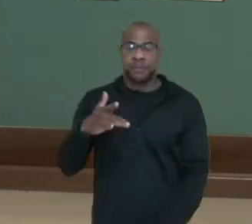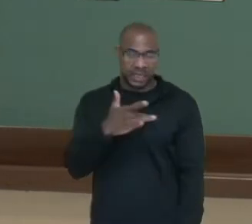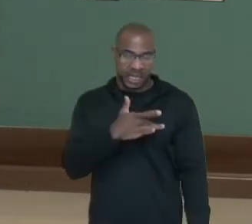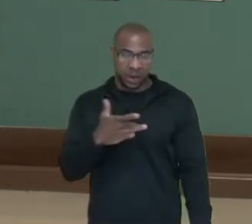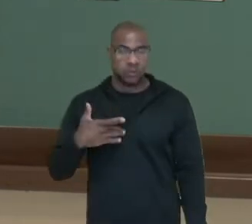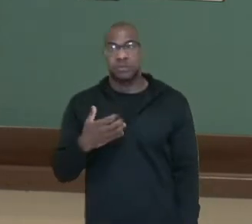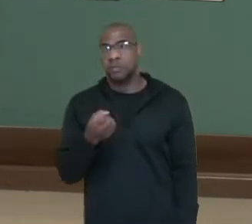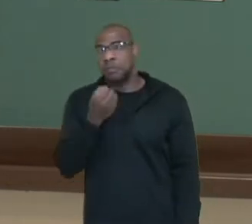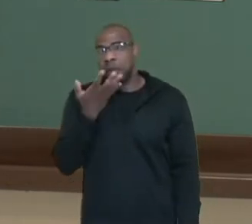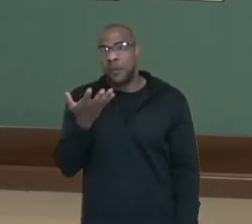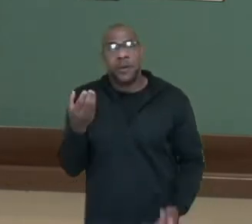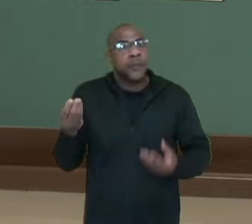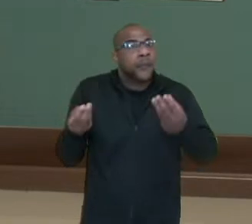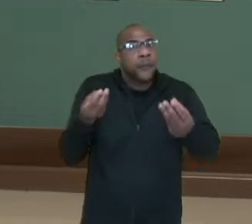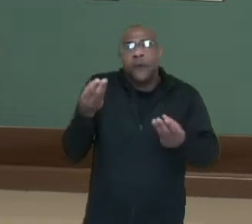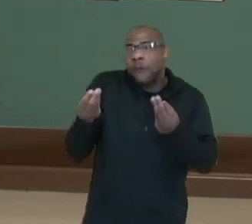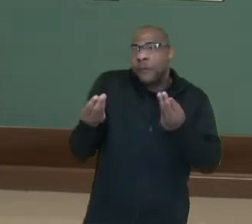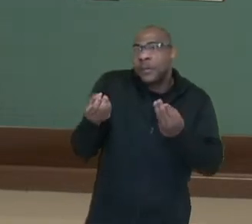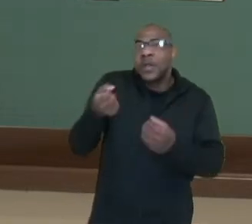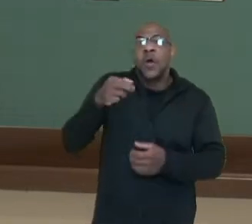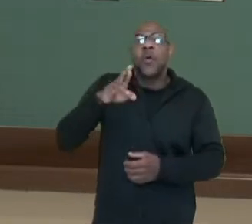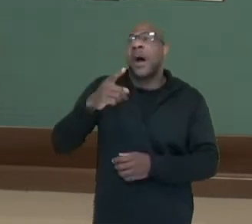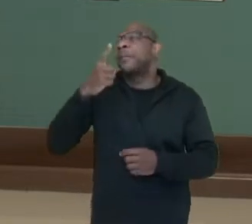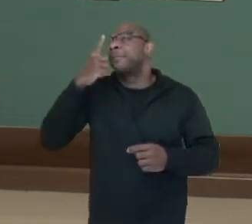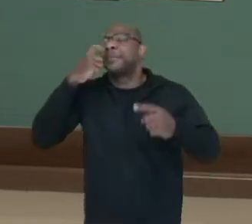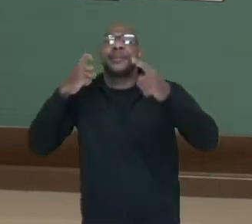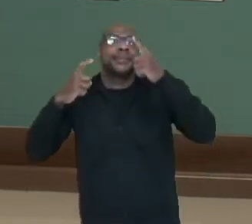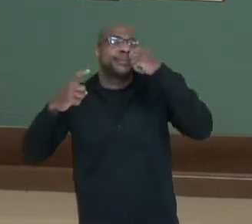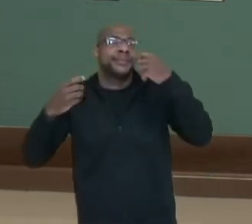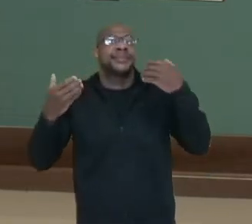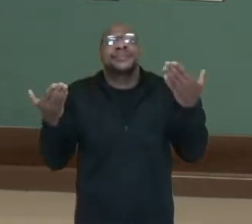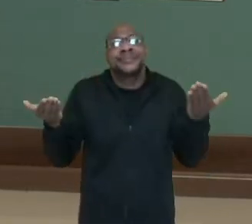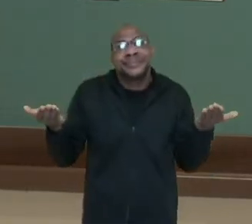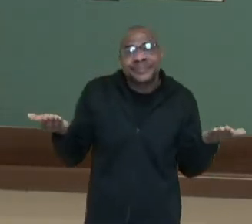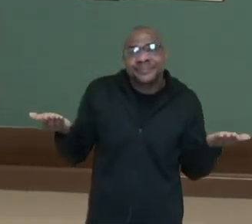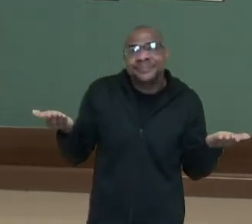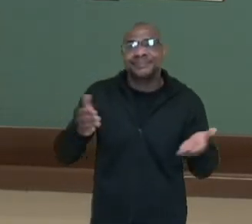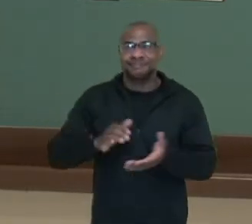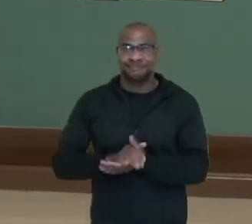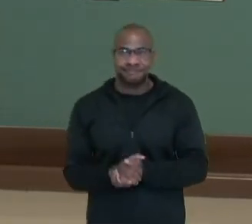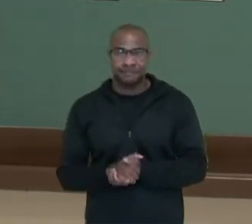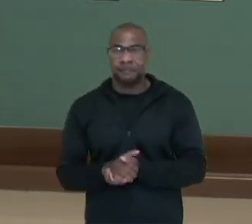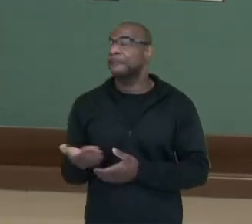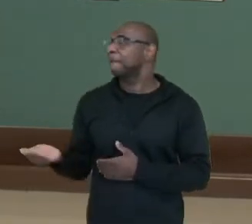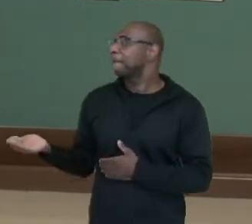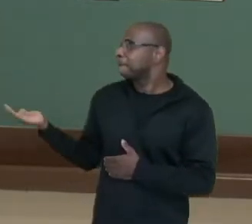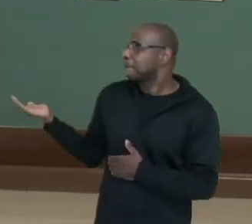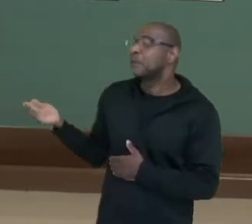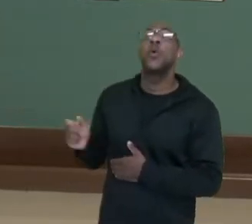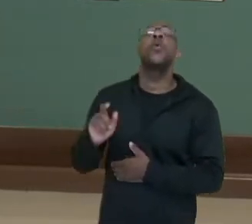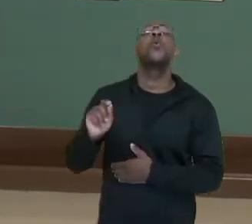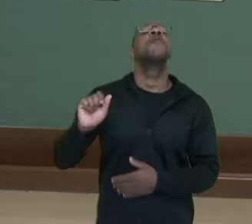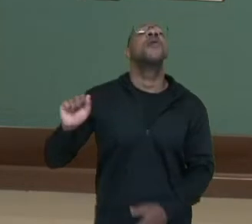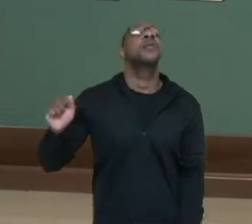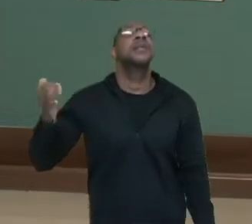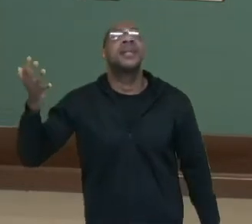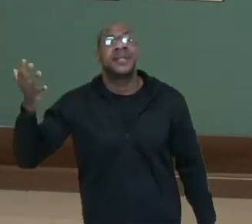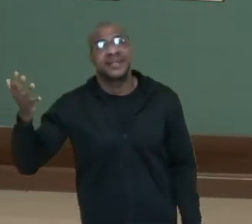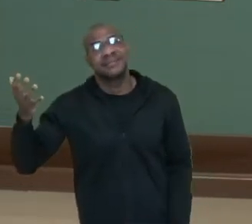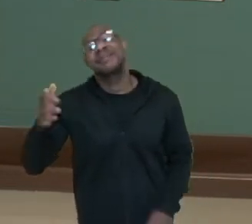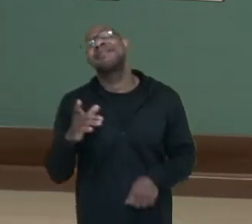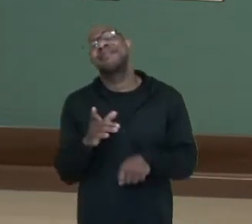vida, né? Vamos dizer assim, boa, condições boas, uma saúde boa. Não, o que vai acontecer?